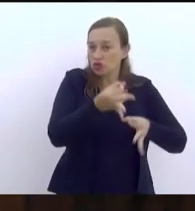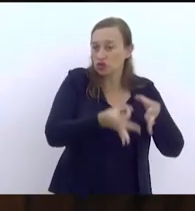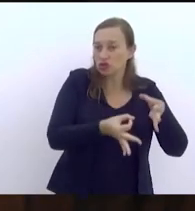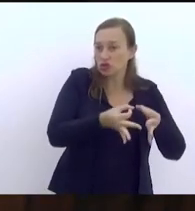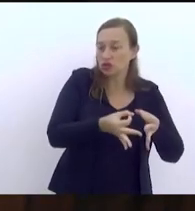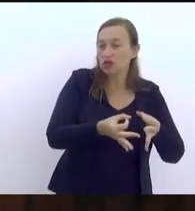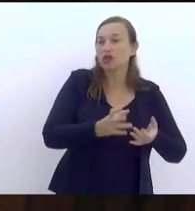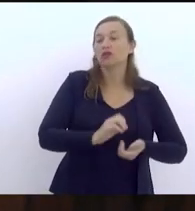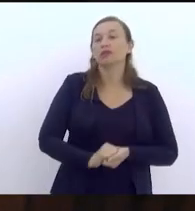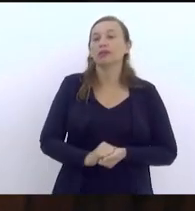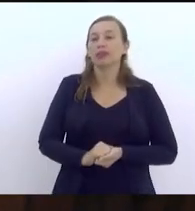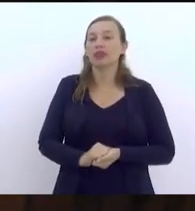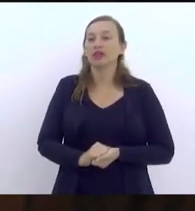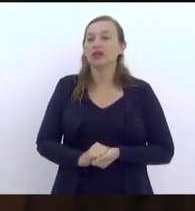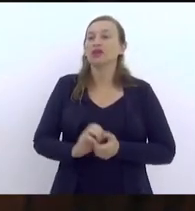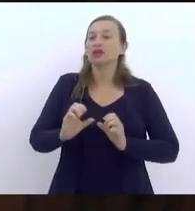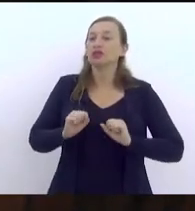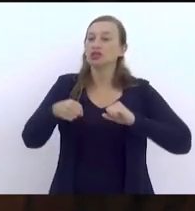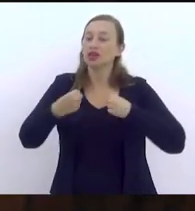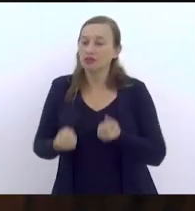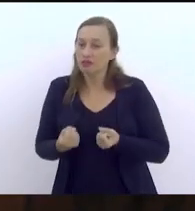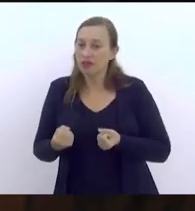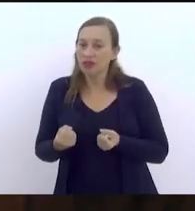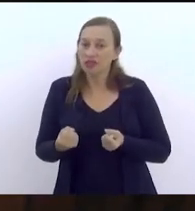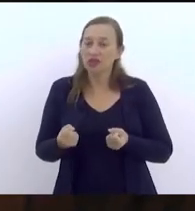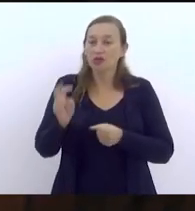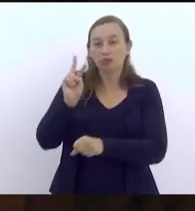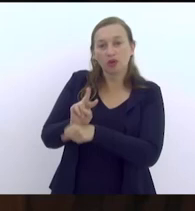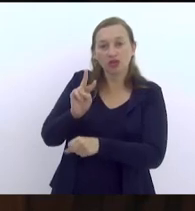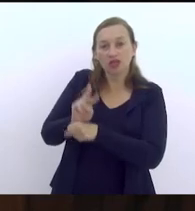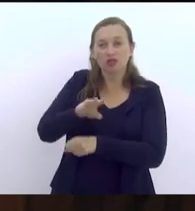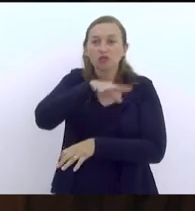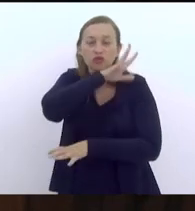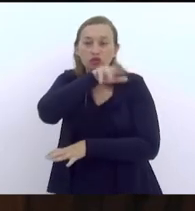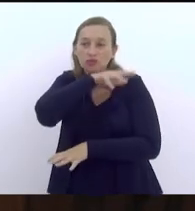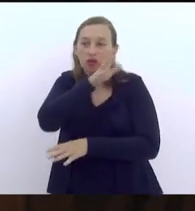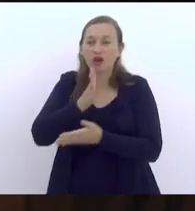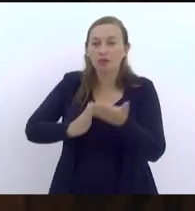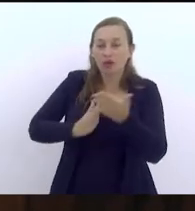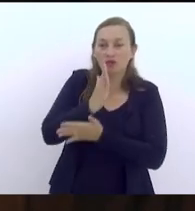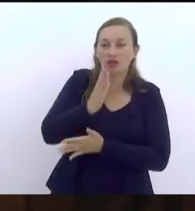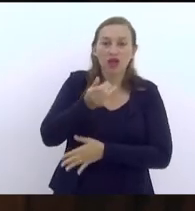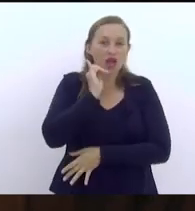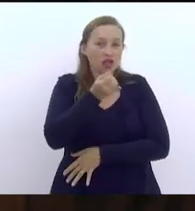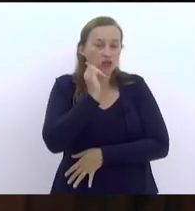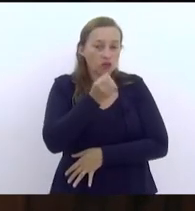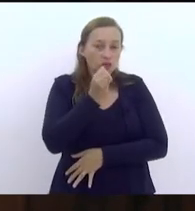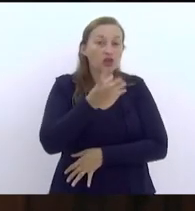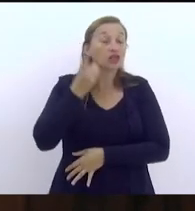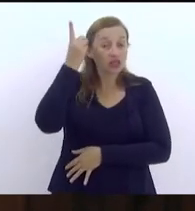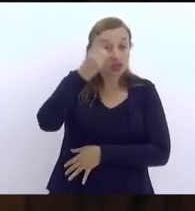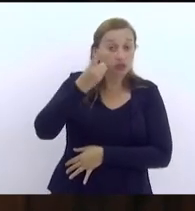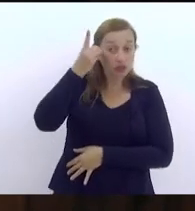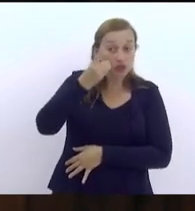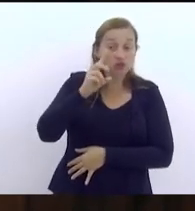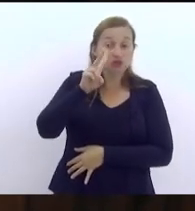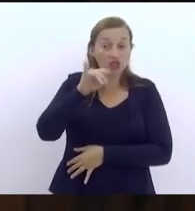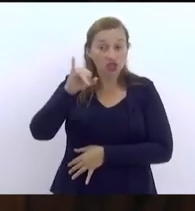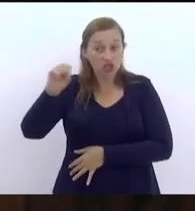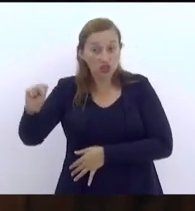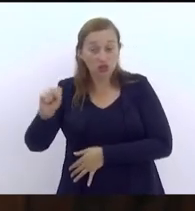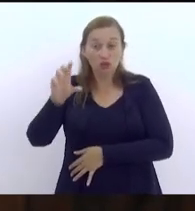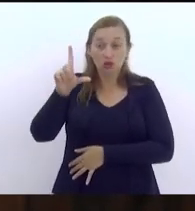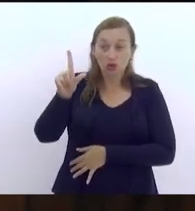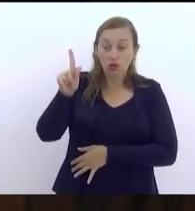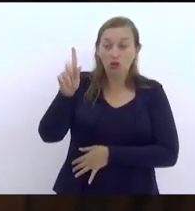Juridicidade de Defesa e Proteção dos Animais, favorável. Relatores, deputados Vinícius